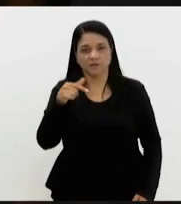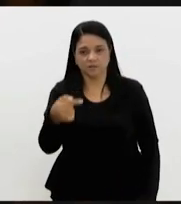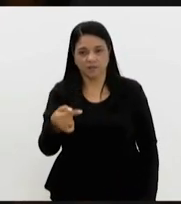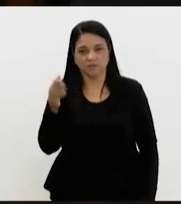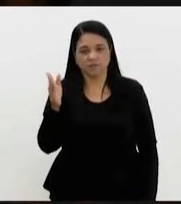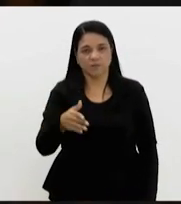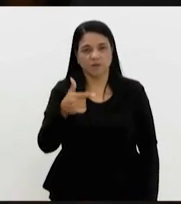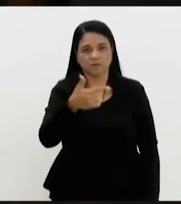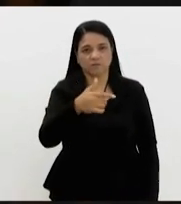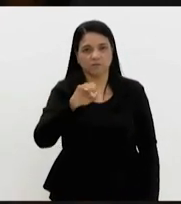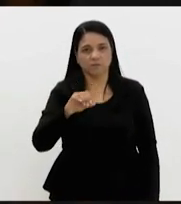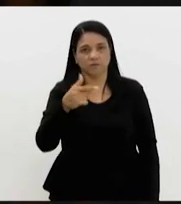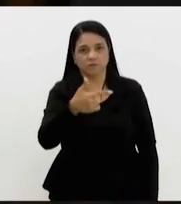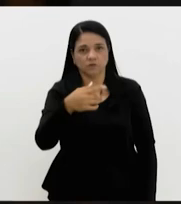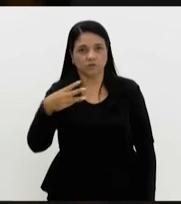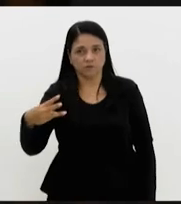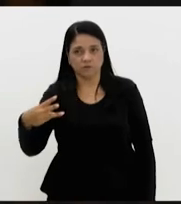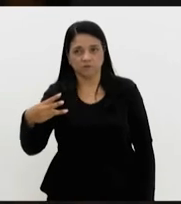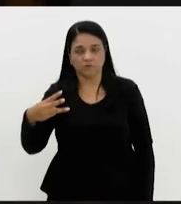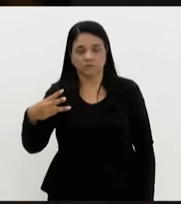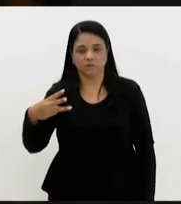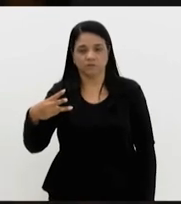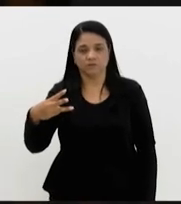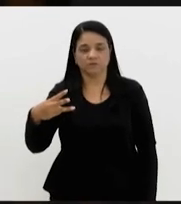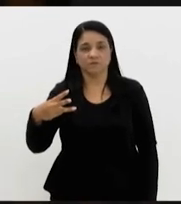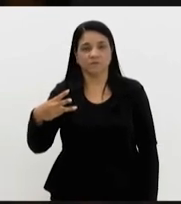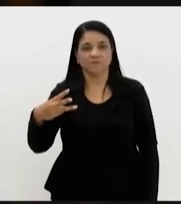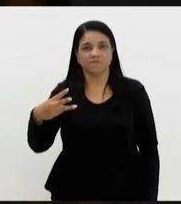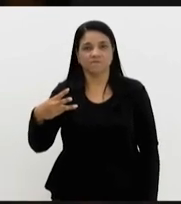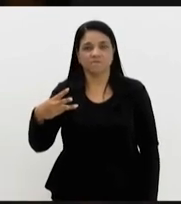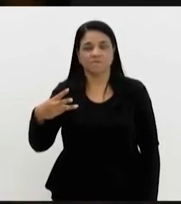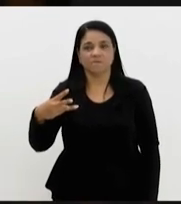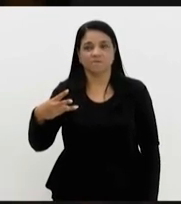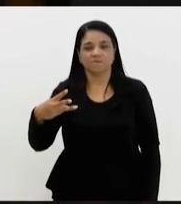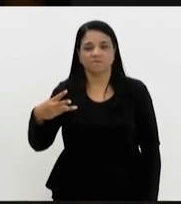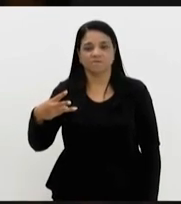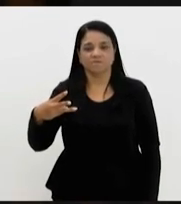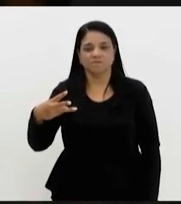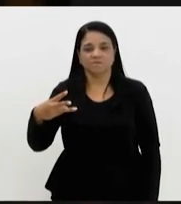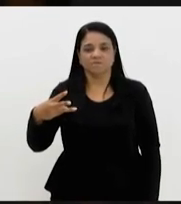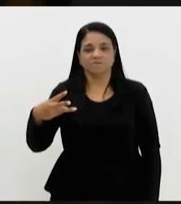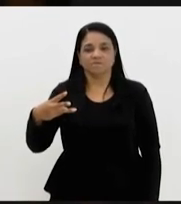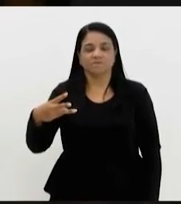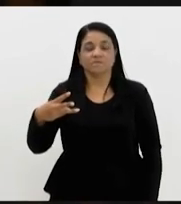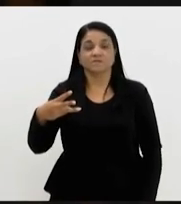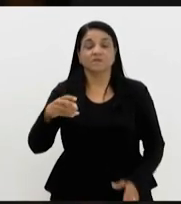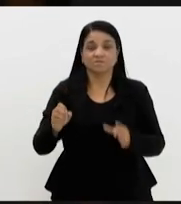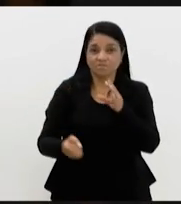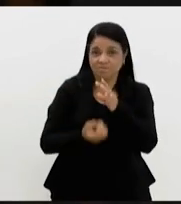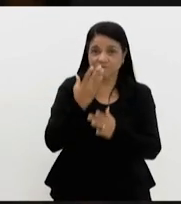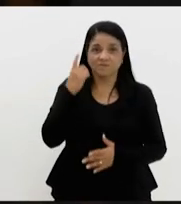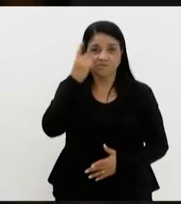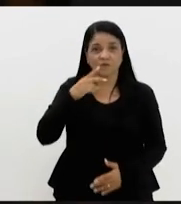número 697, de 2023, de autoria do deputado Vitor Júnior e